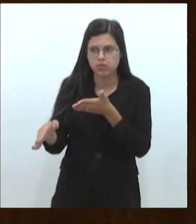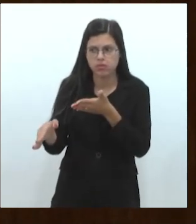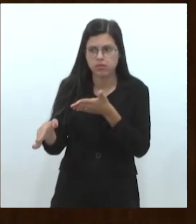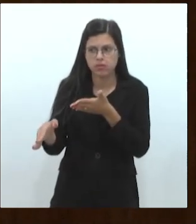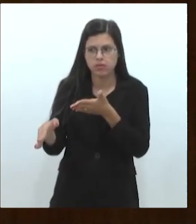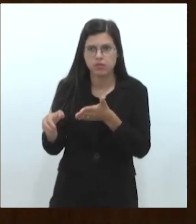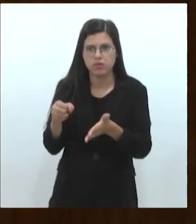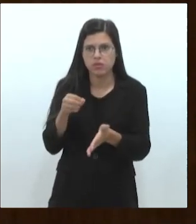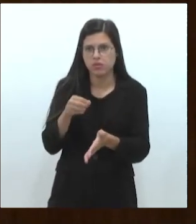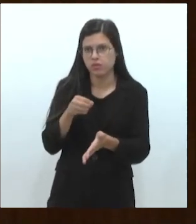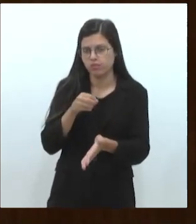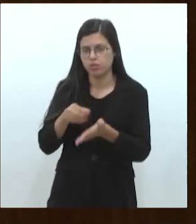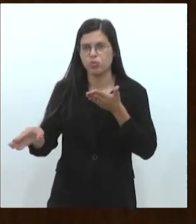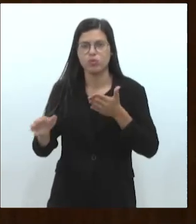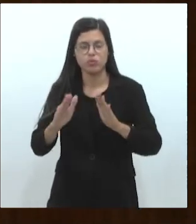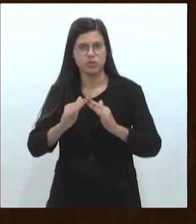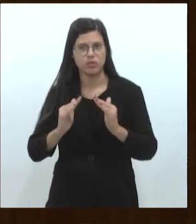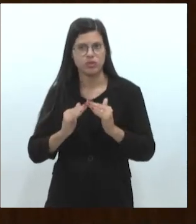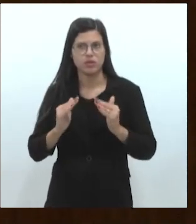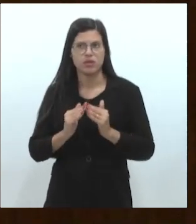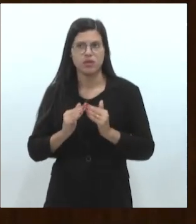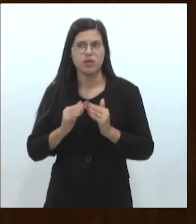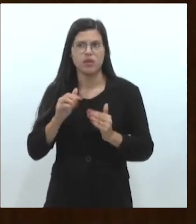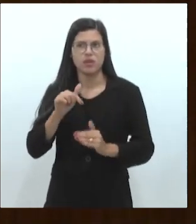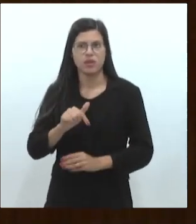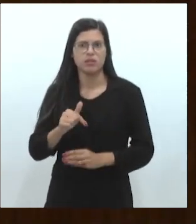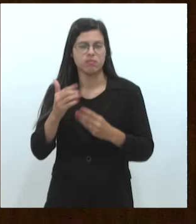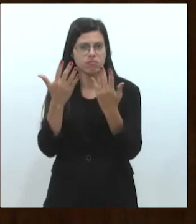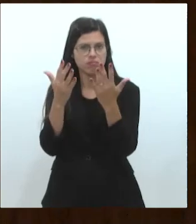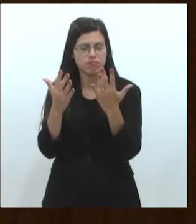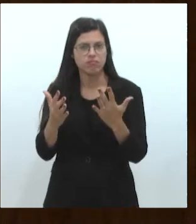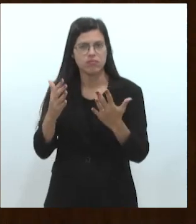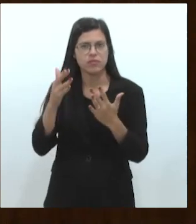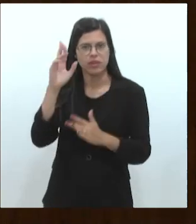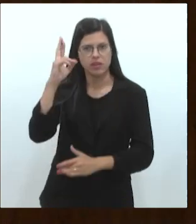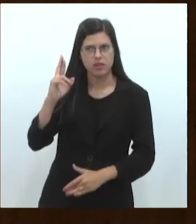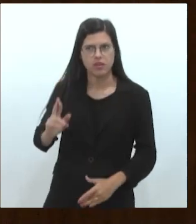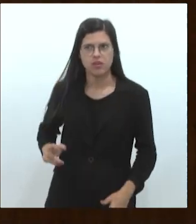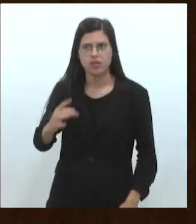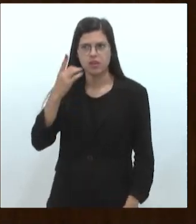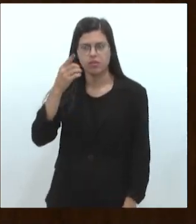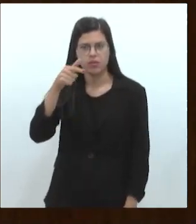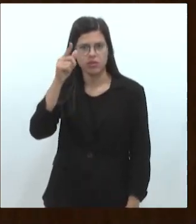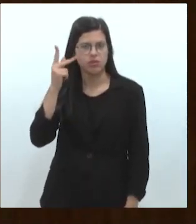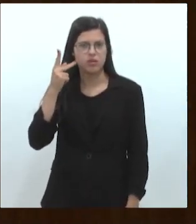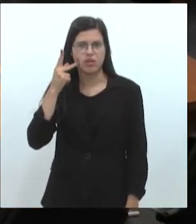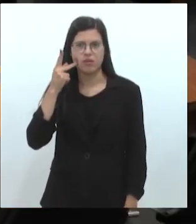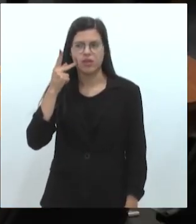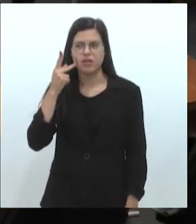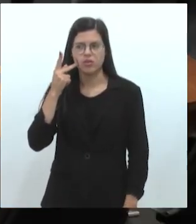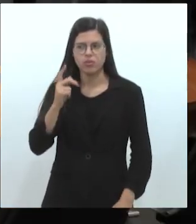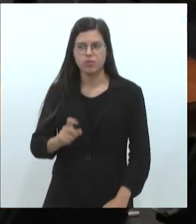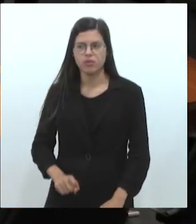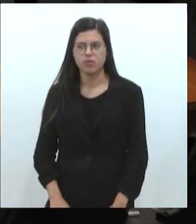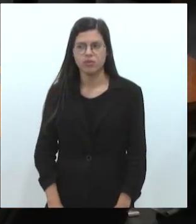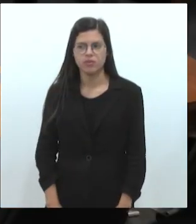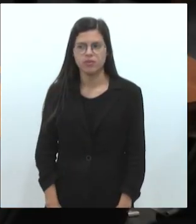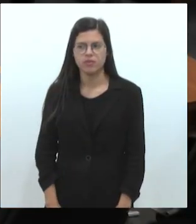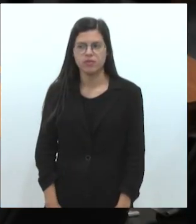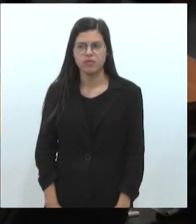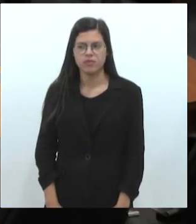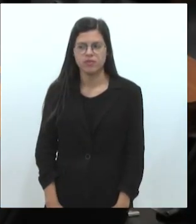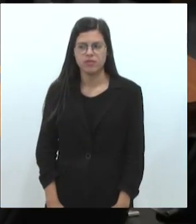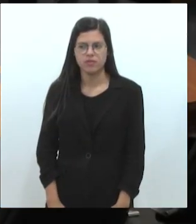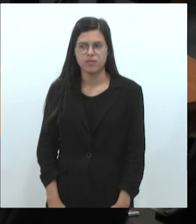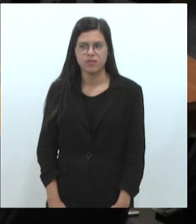vulnerabilidade porque o Estado lhe vira as costas. Parabéns, Renata Souza, parabéns, deputado Luiz Paulo. Presidente.